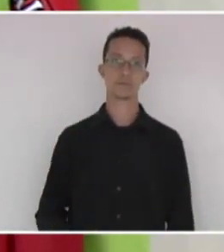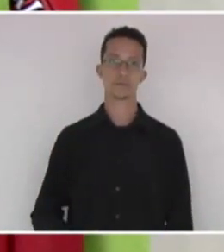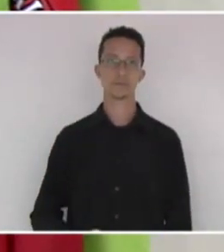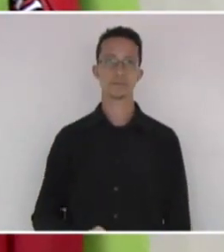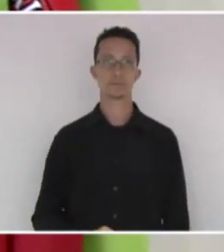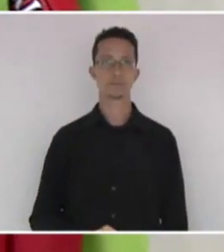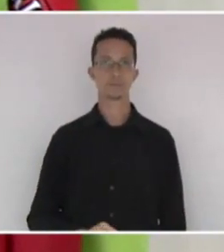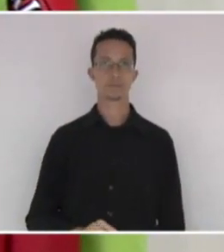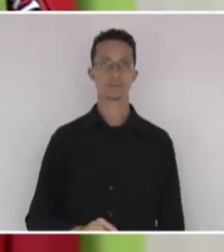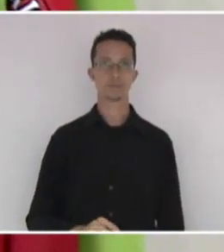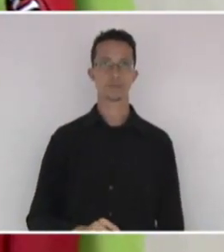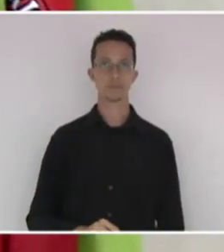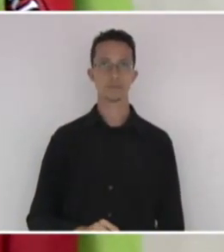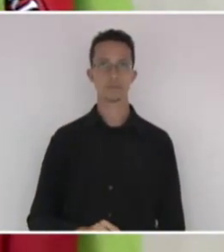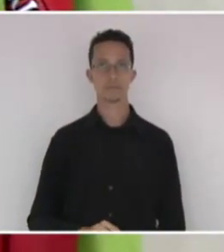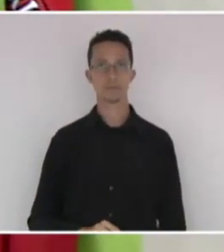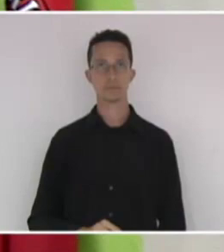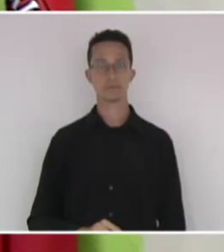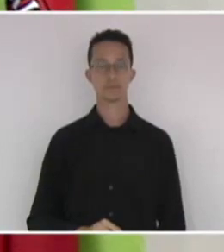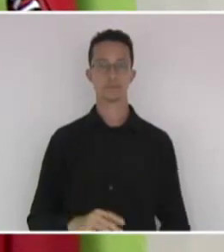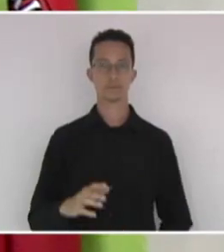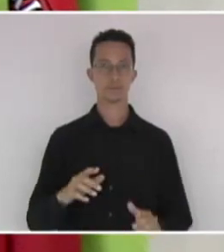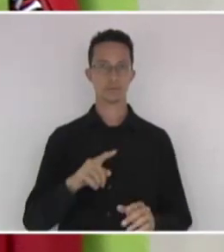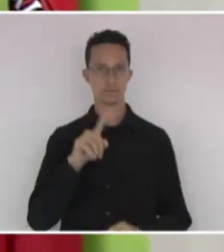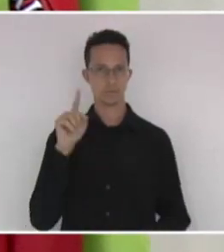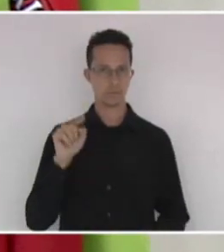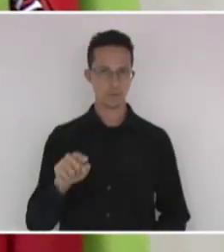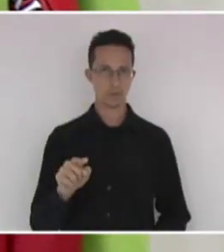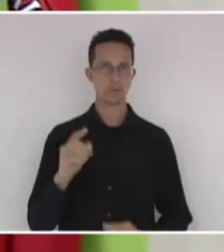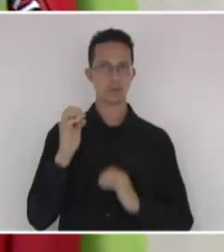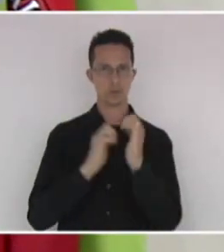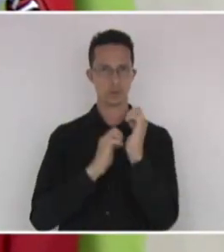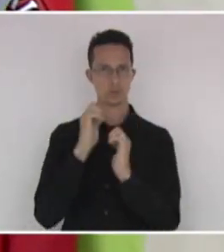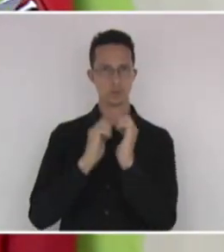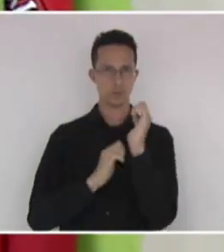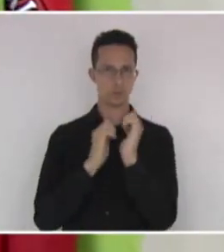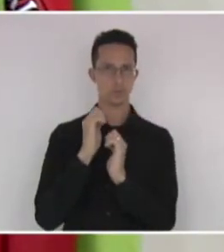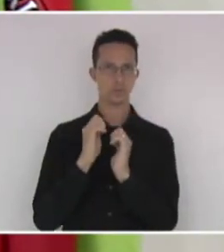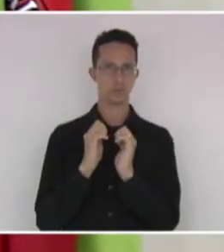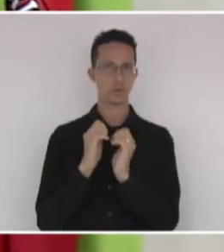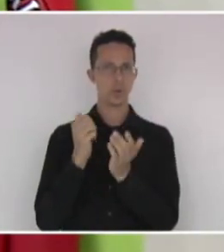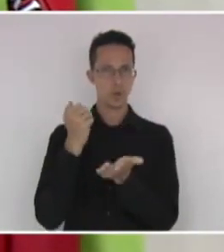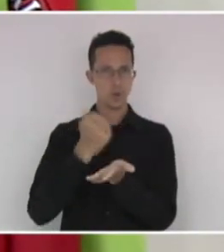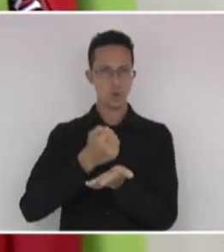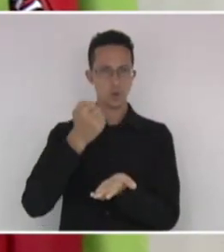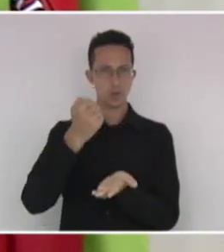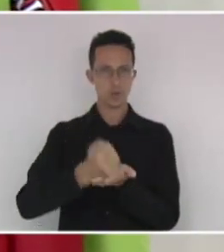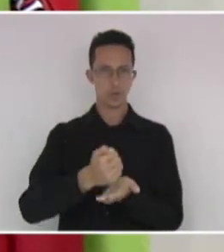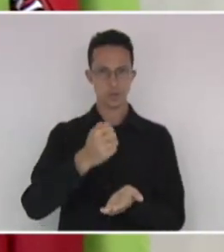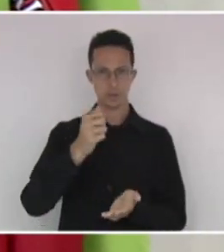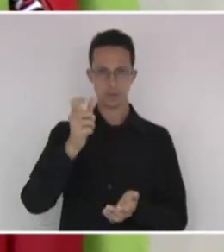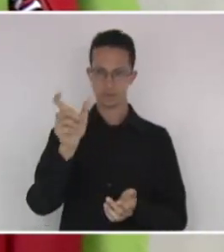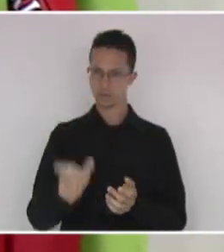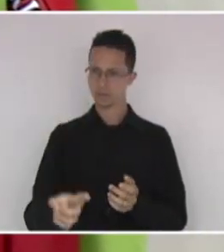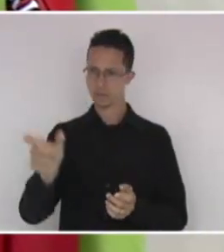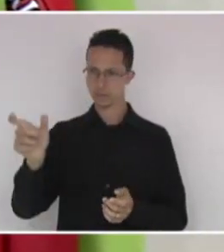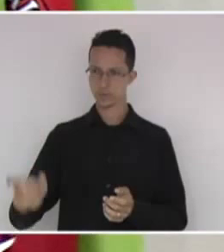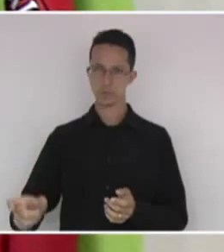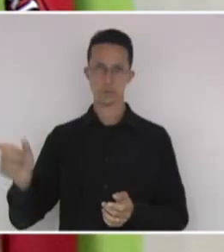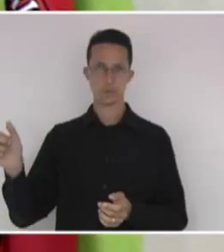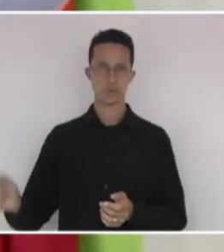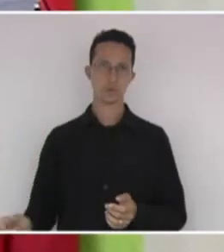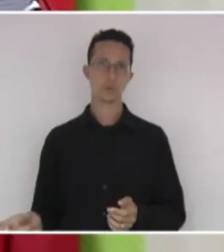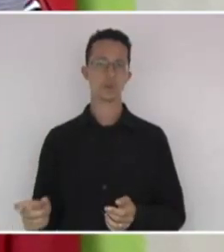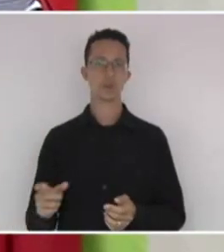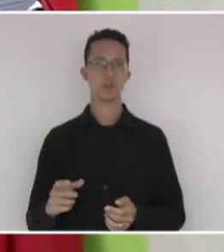as empresas manterão e contratarão pessoas, trabalhadores, portadores de LER,